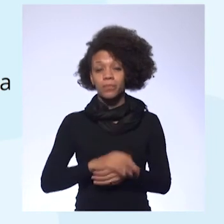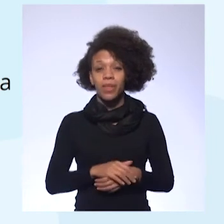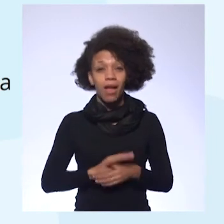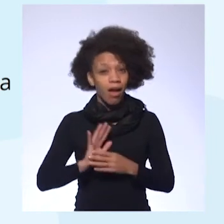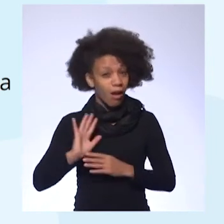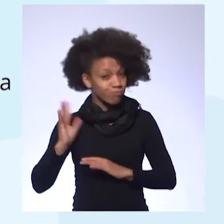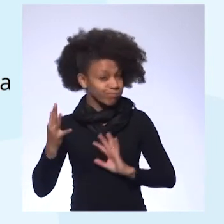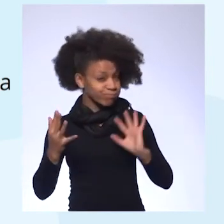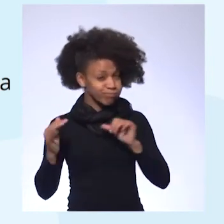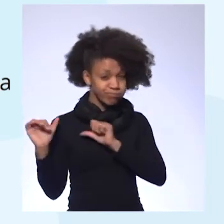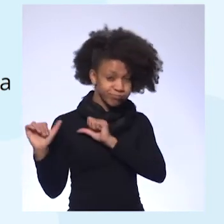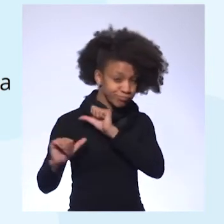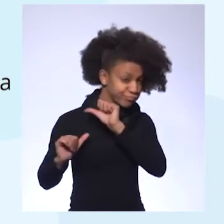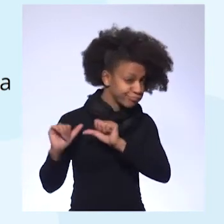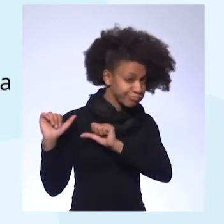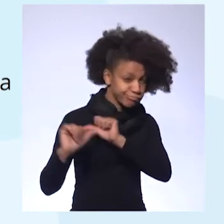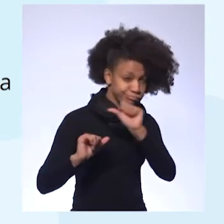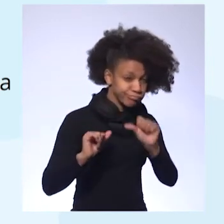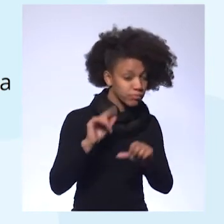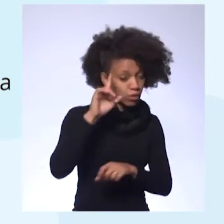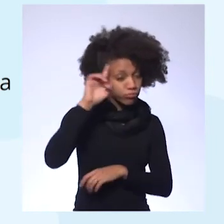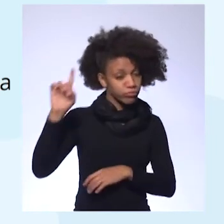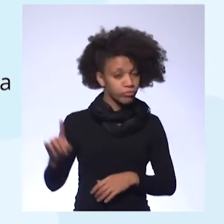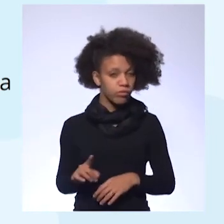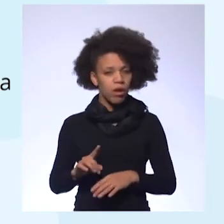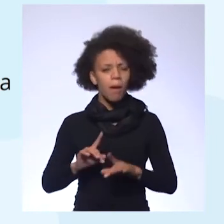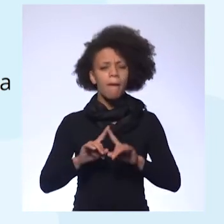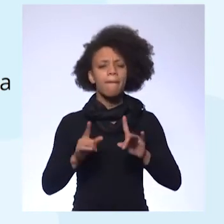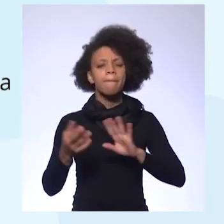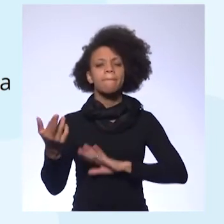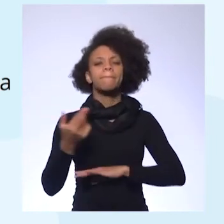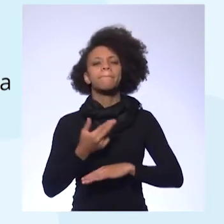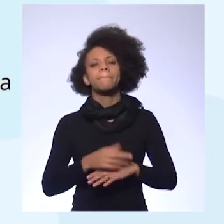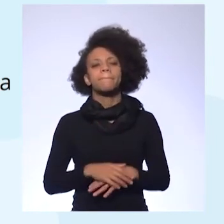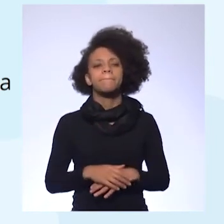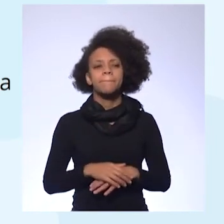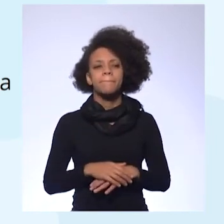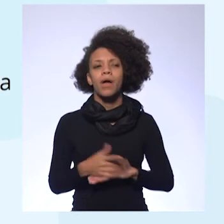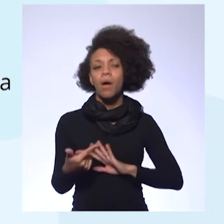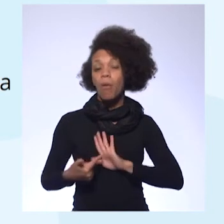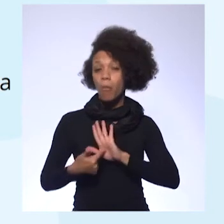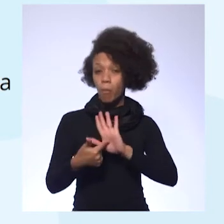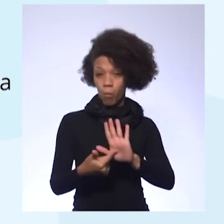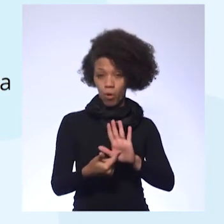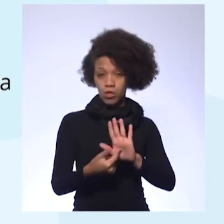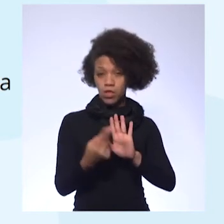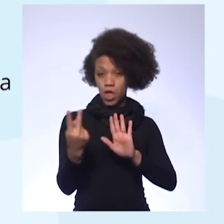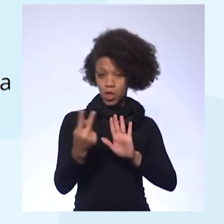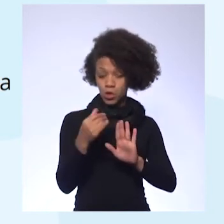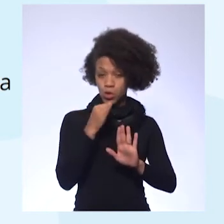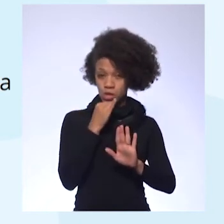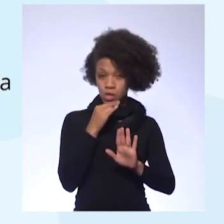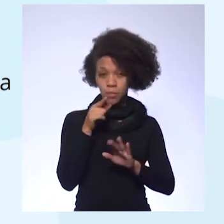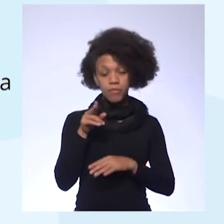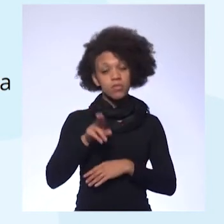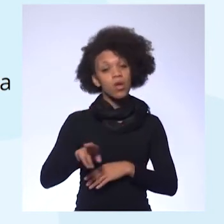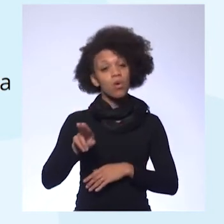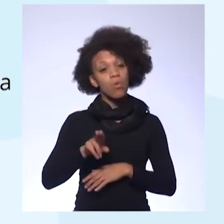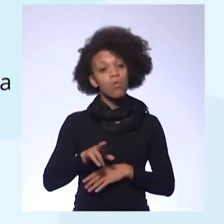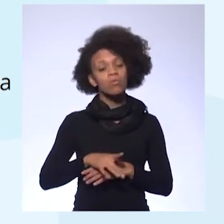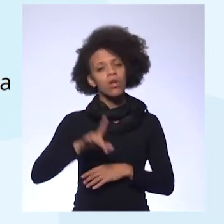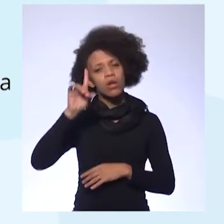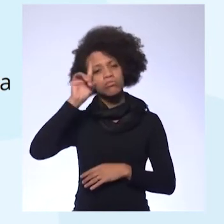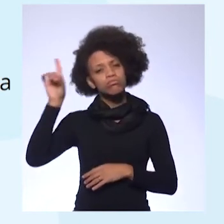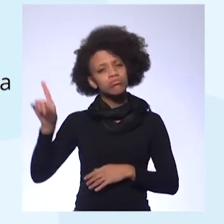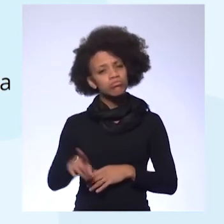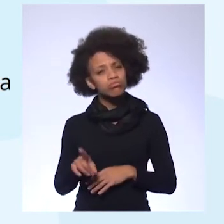coisa mudou em nosso cotidiano. Agora responda. Aponte 2 itens que você utiliza no seu